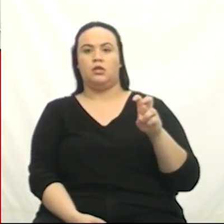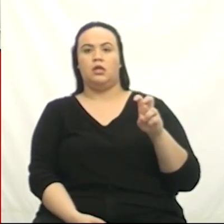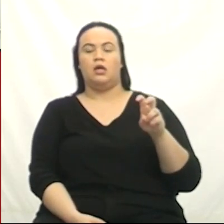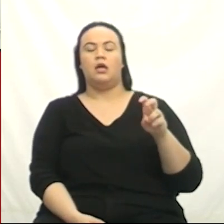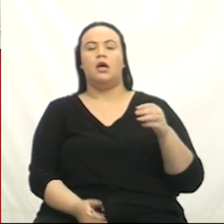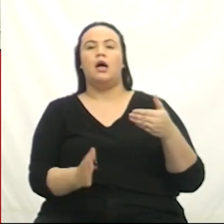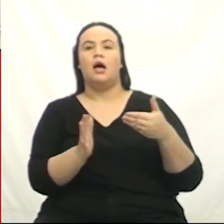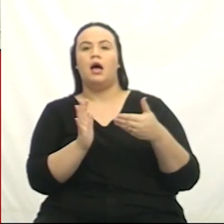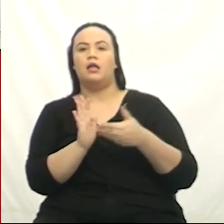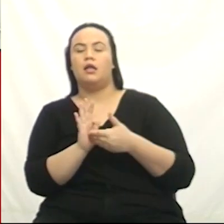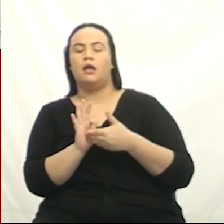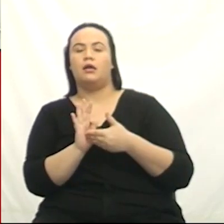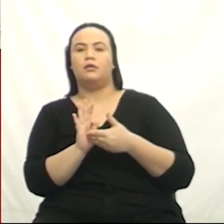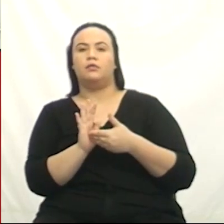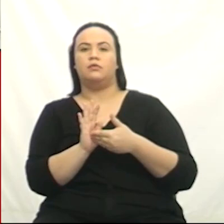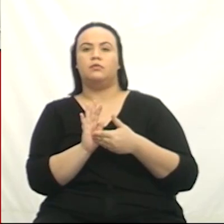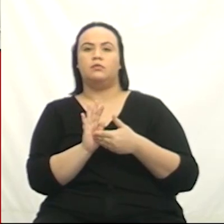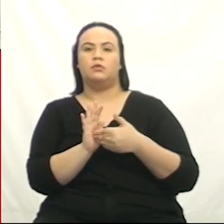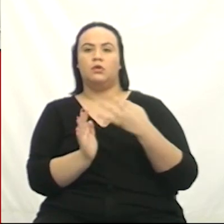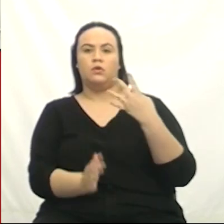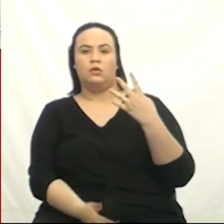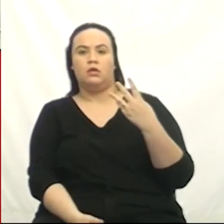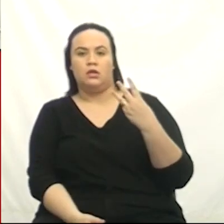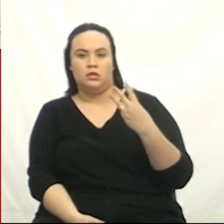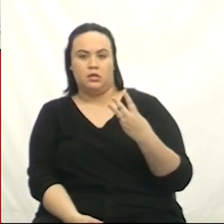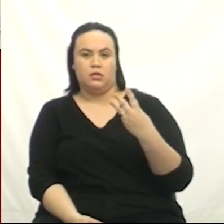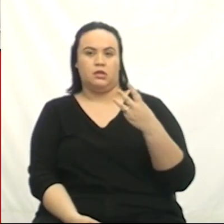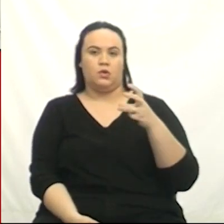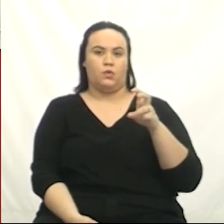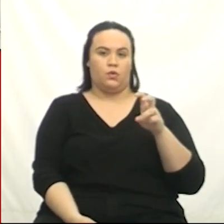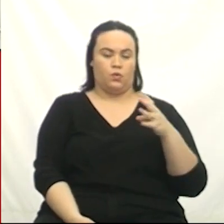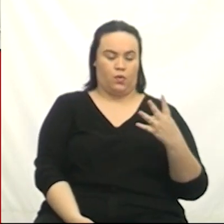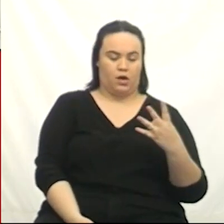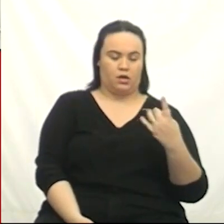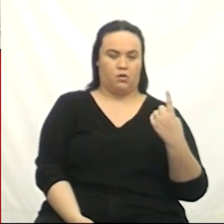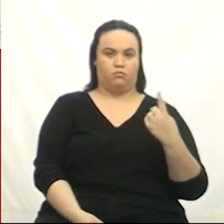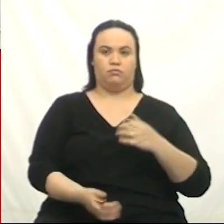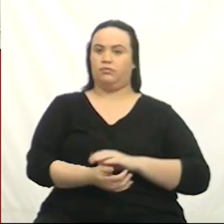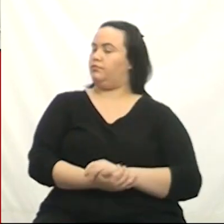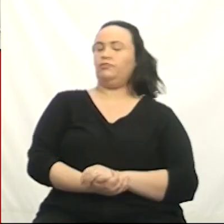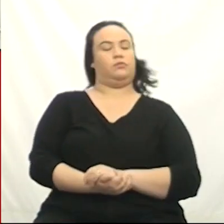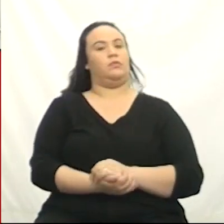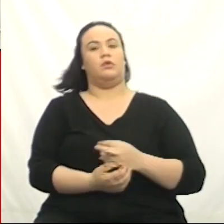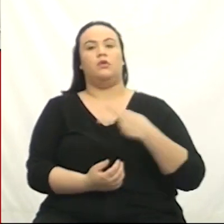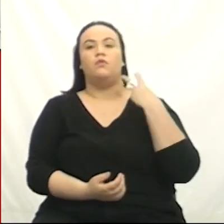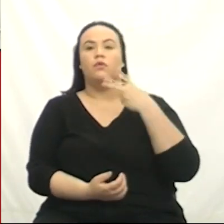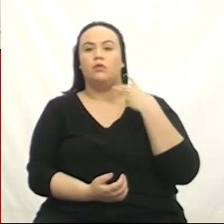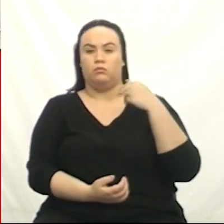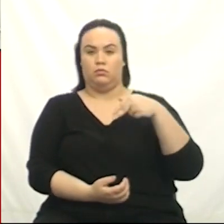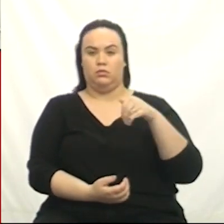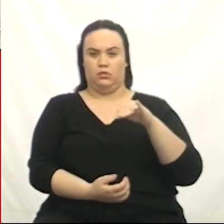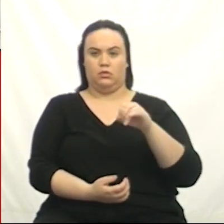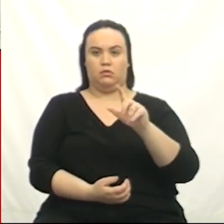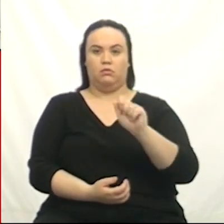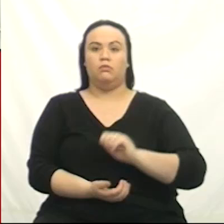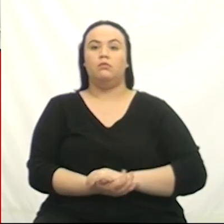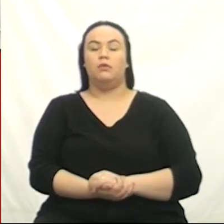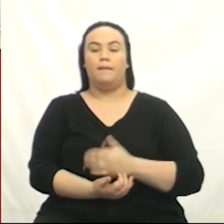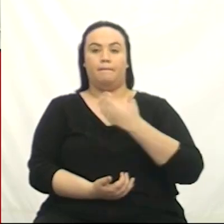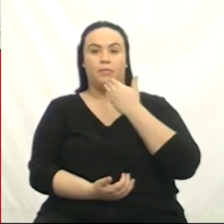539, 540 e 541, barra 2023, de autoria do vereador Nicola Martins.